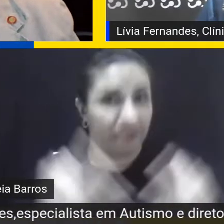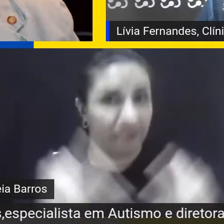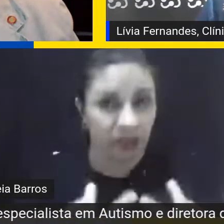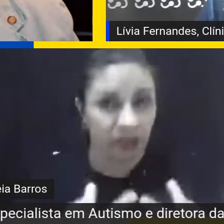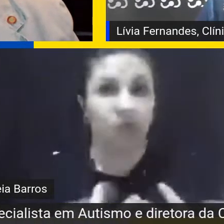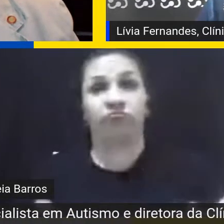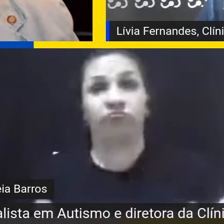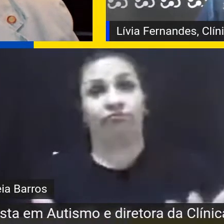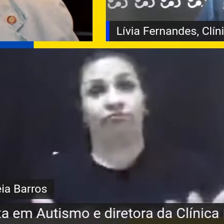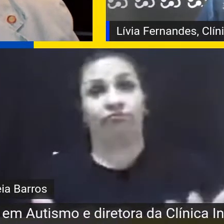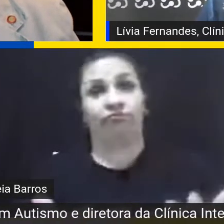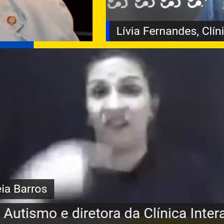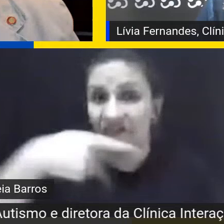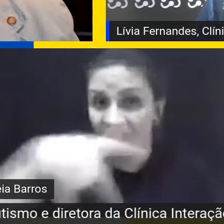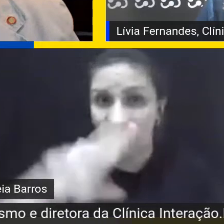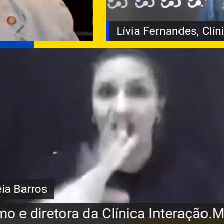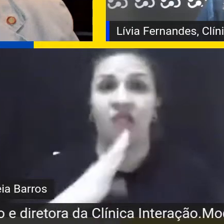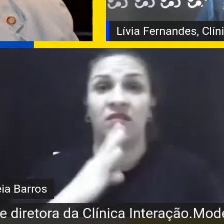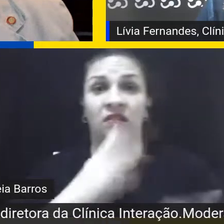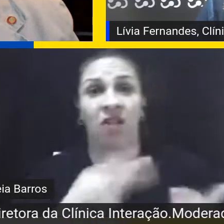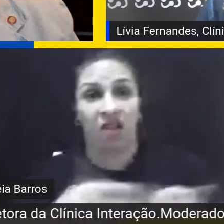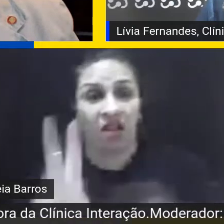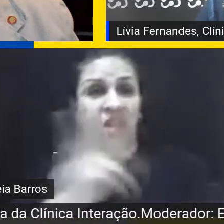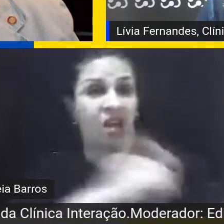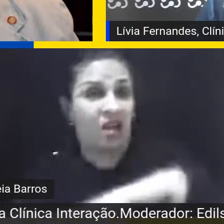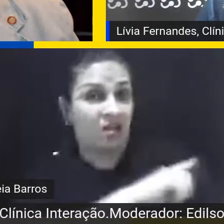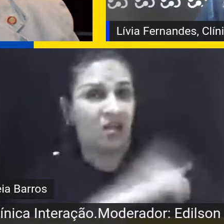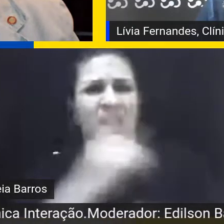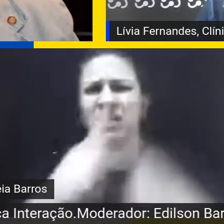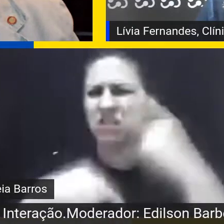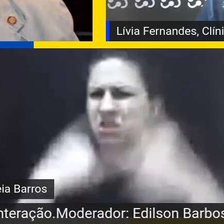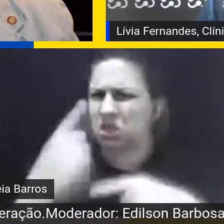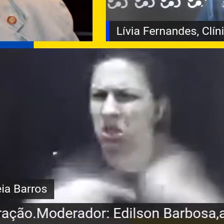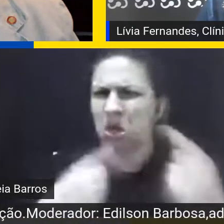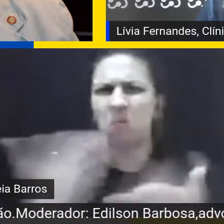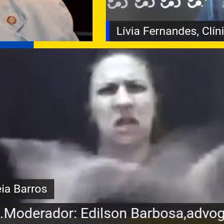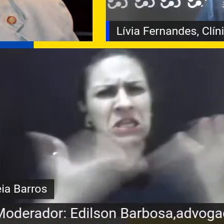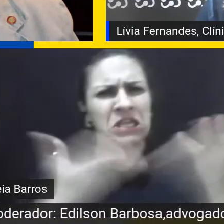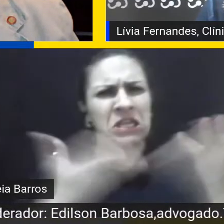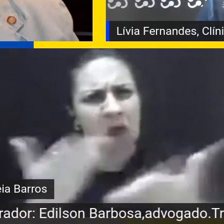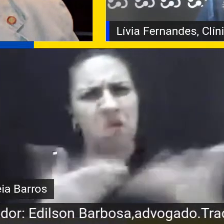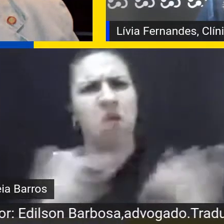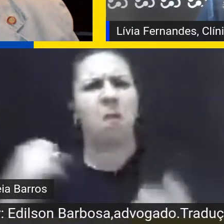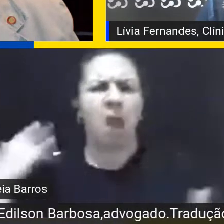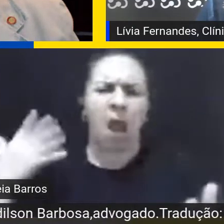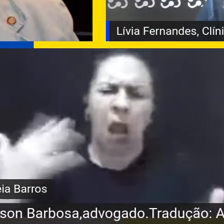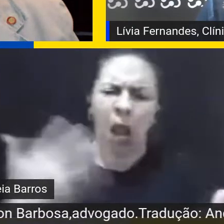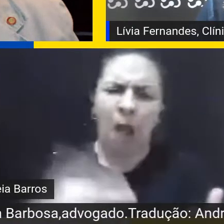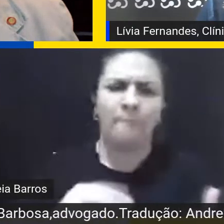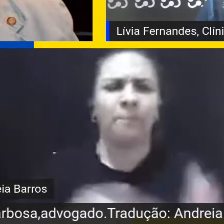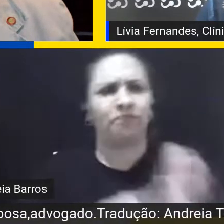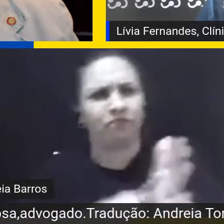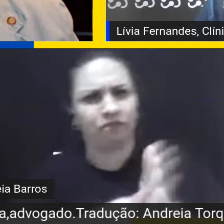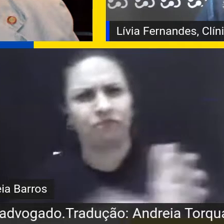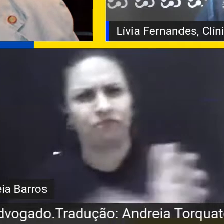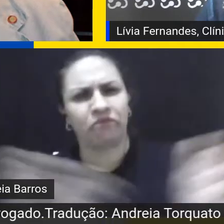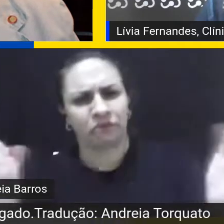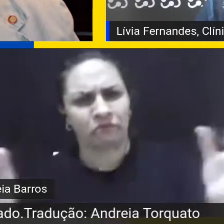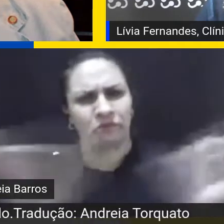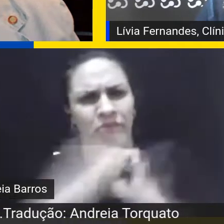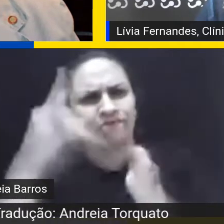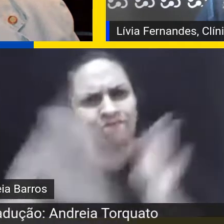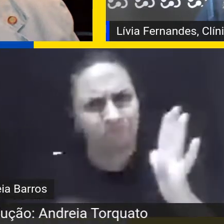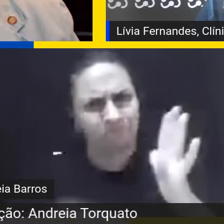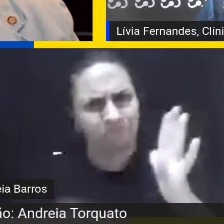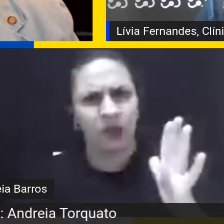a clínica e só depois, né, das terapias e tal, dos exames é que tem o laudo fechado.